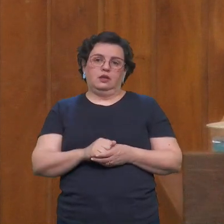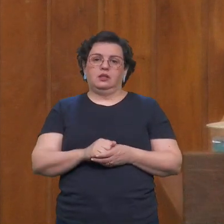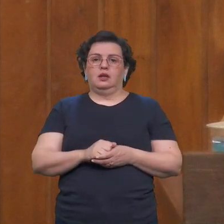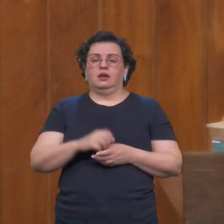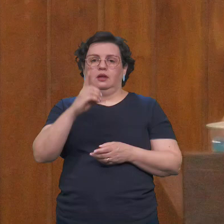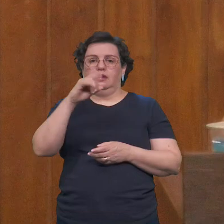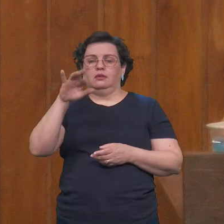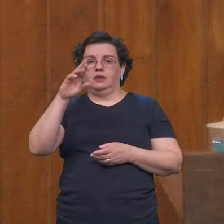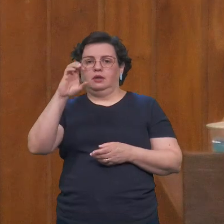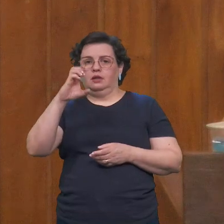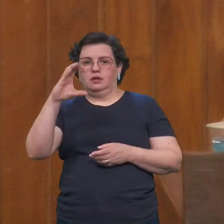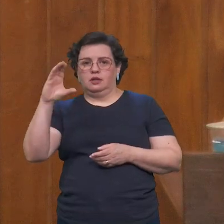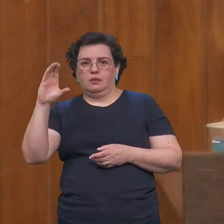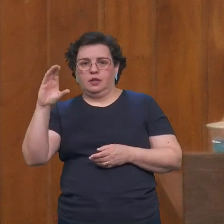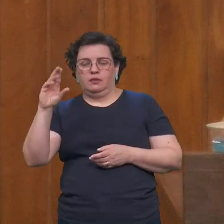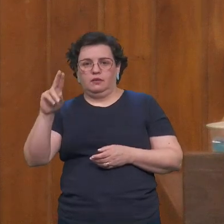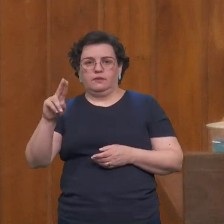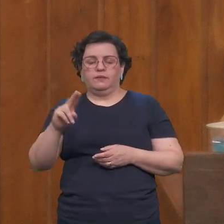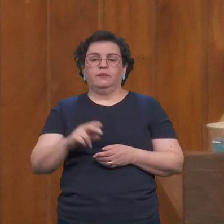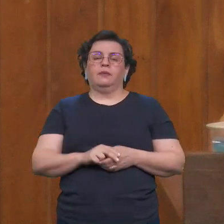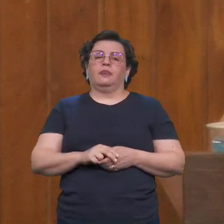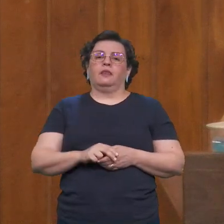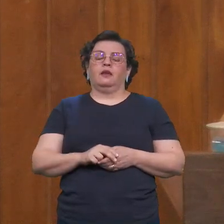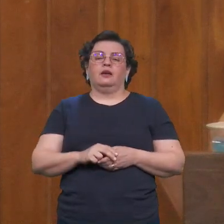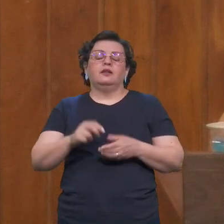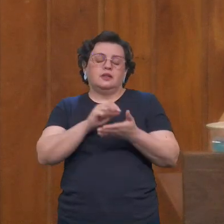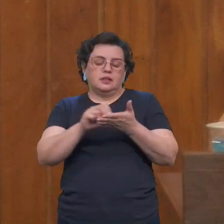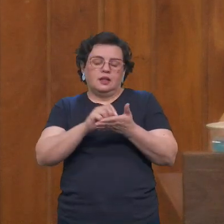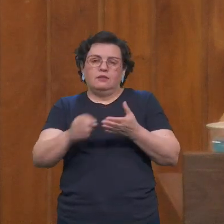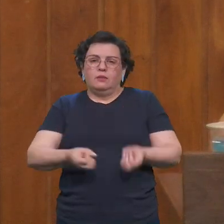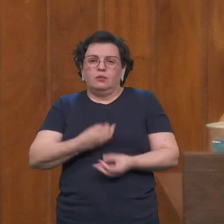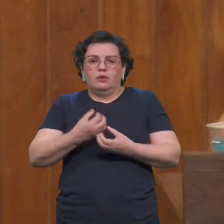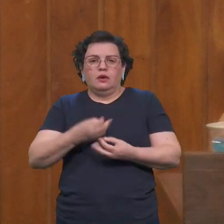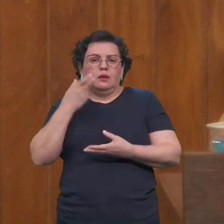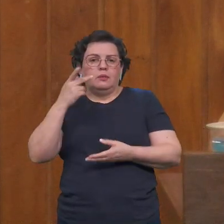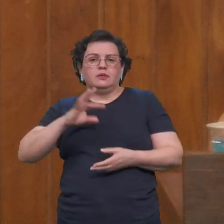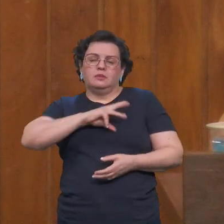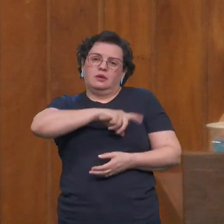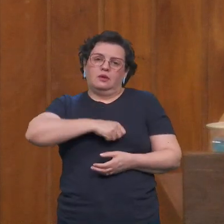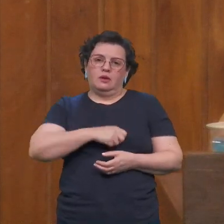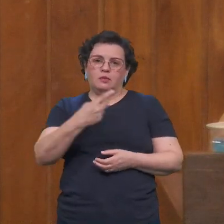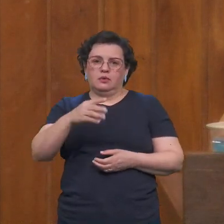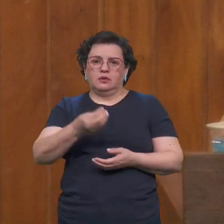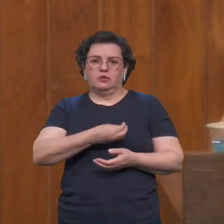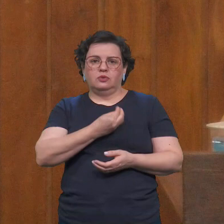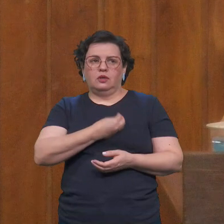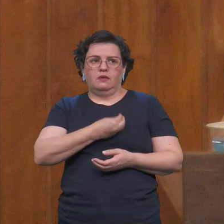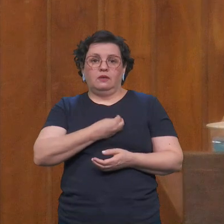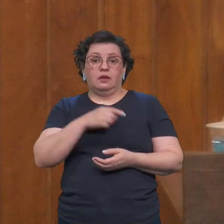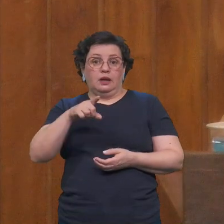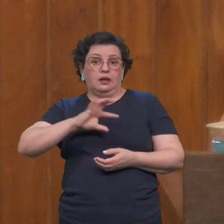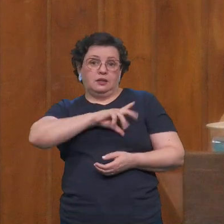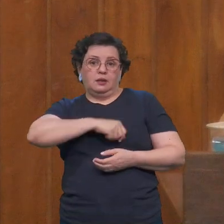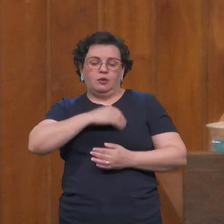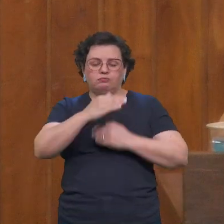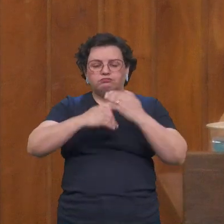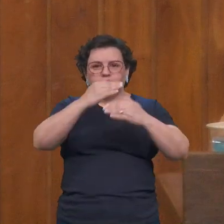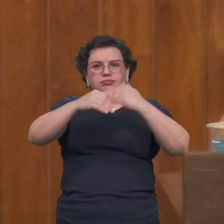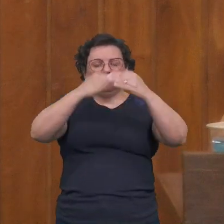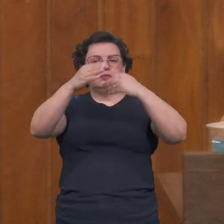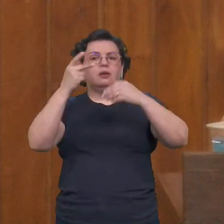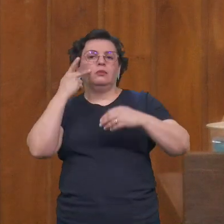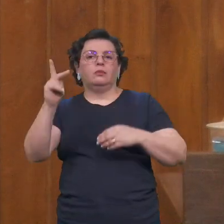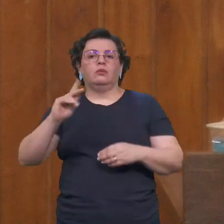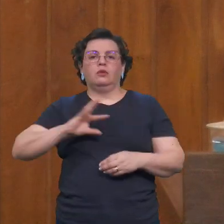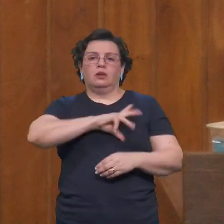amada, e seu amor atravessou gerações. Por amor que Marília, a